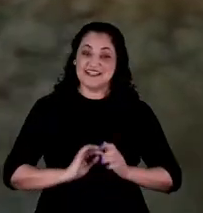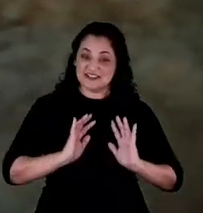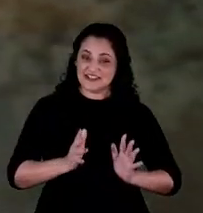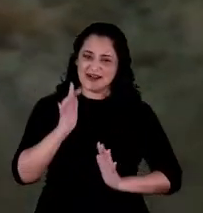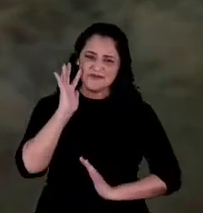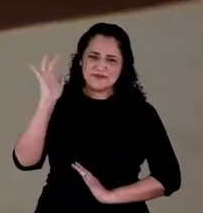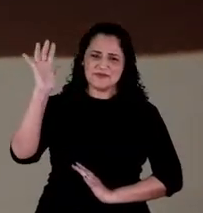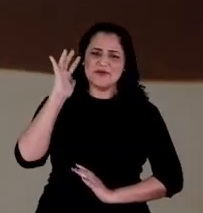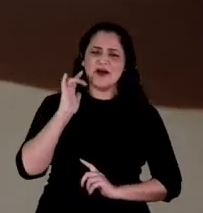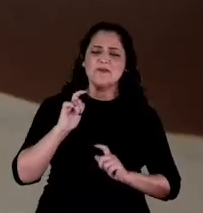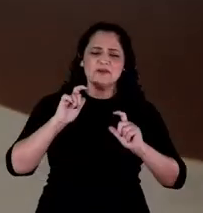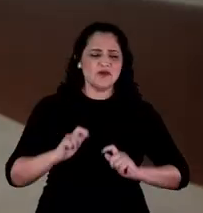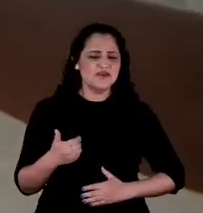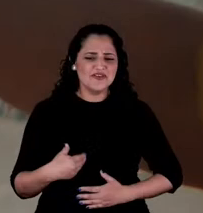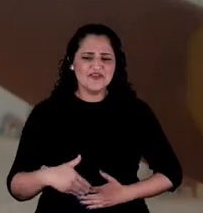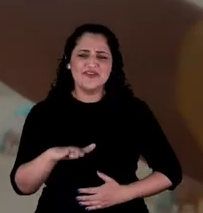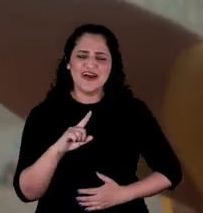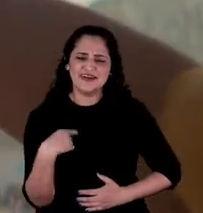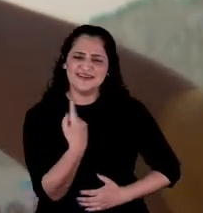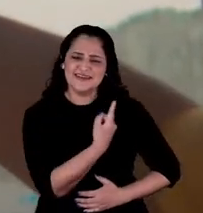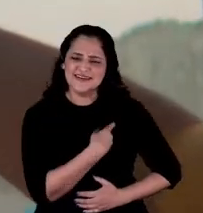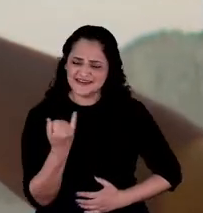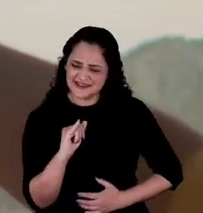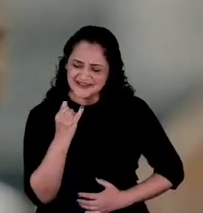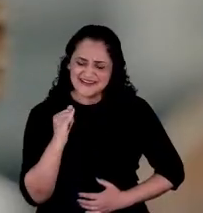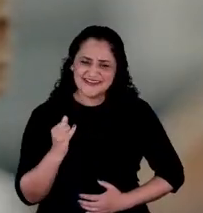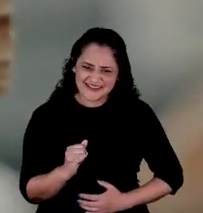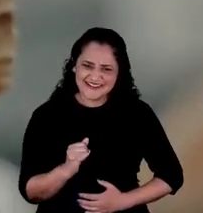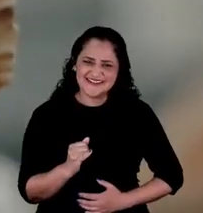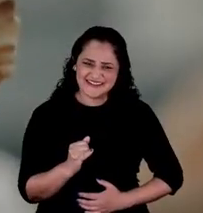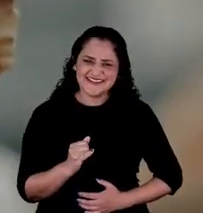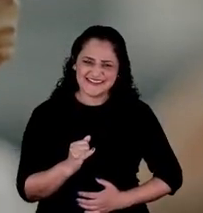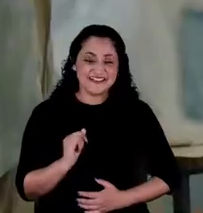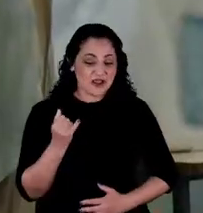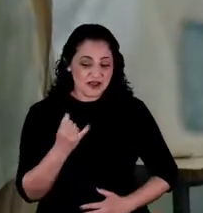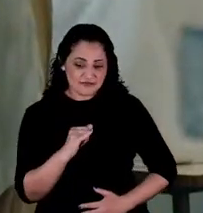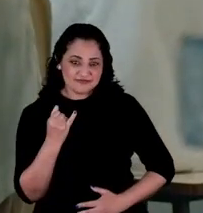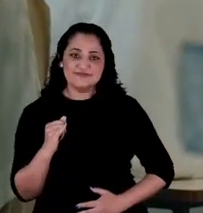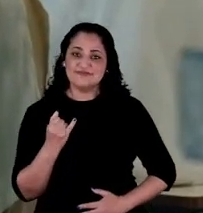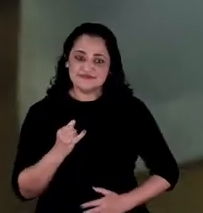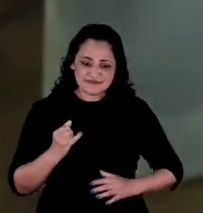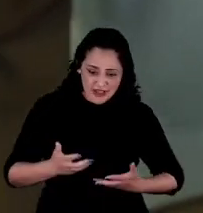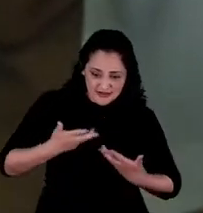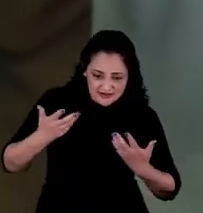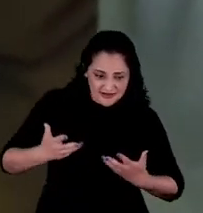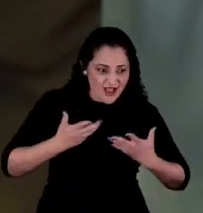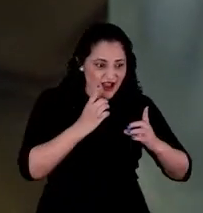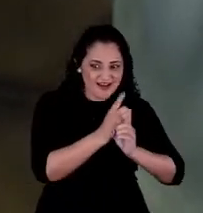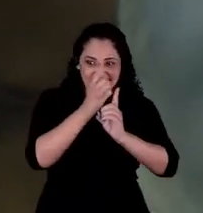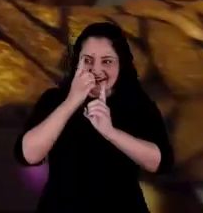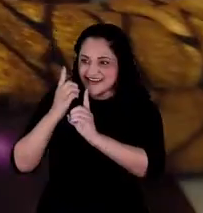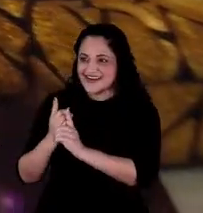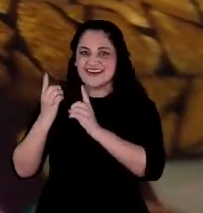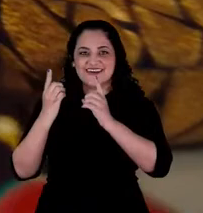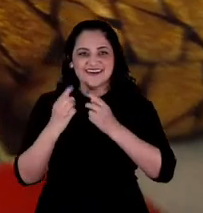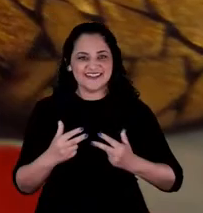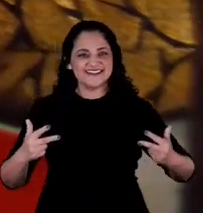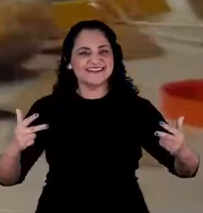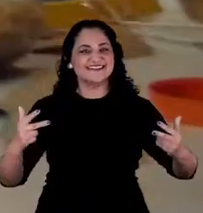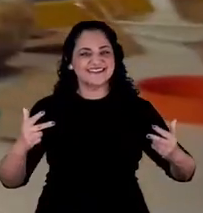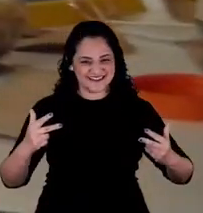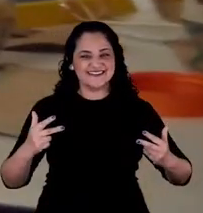já parou para pensar Para onde vai a nossa energia a nossa energia incentiva descobertas